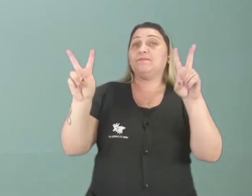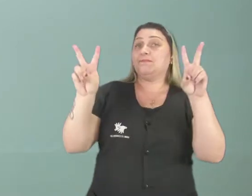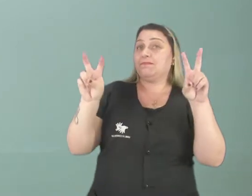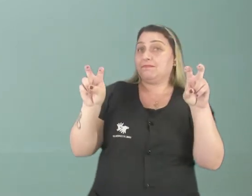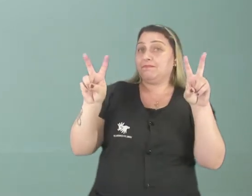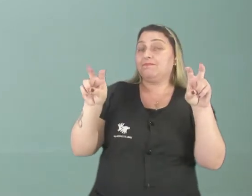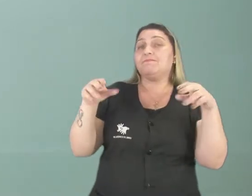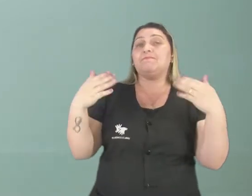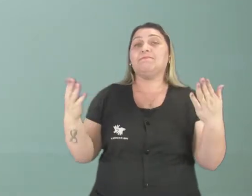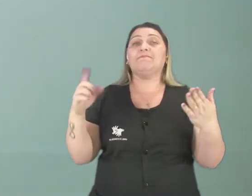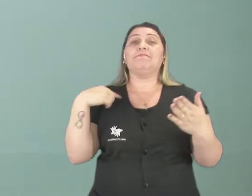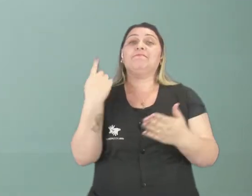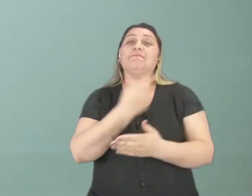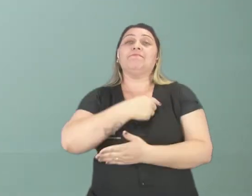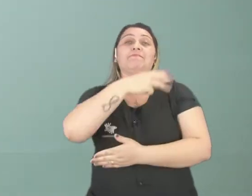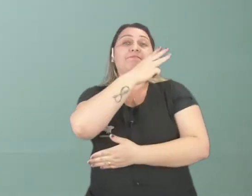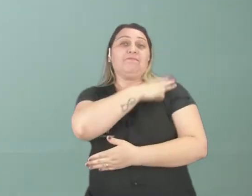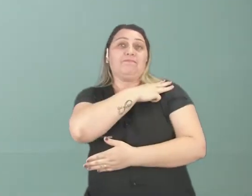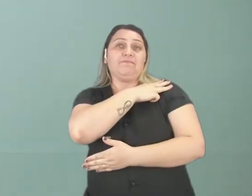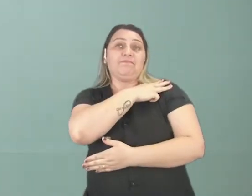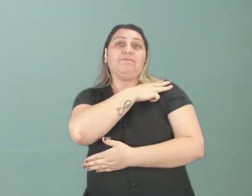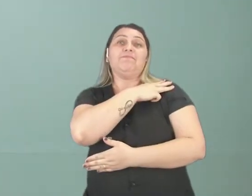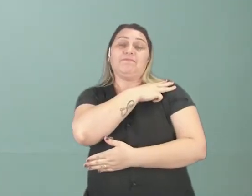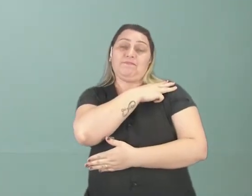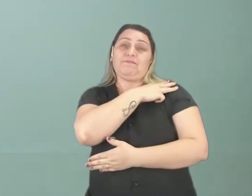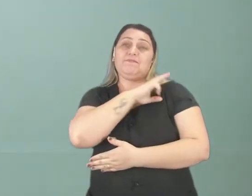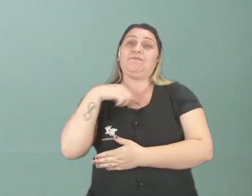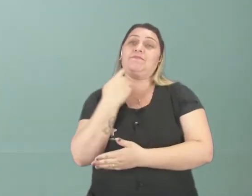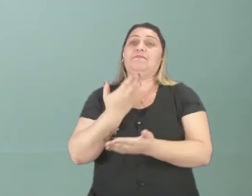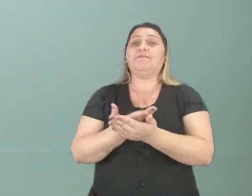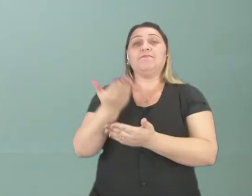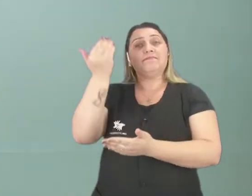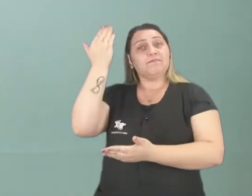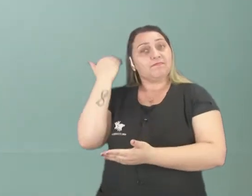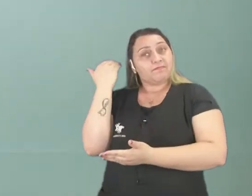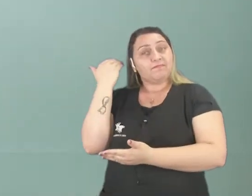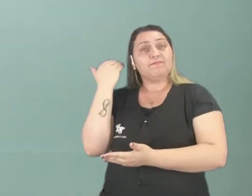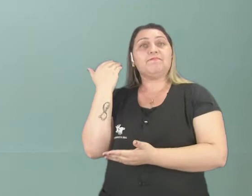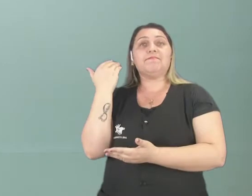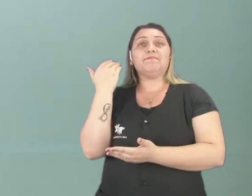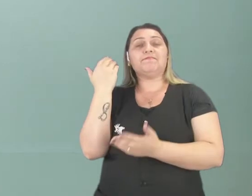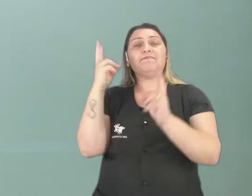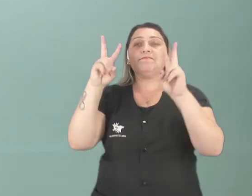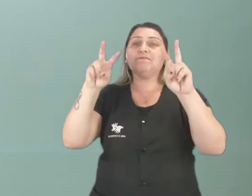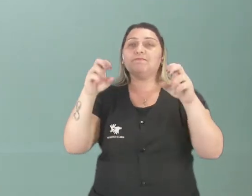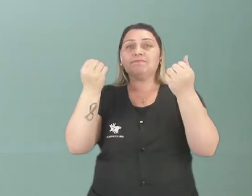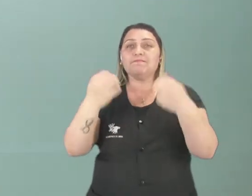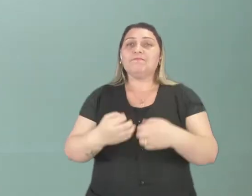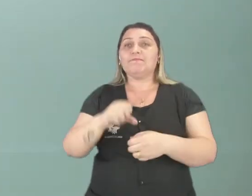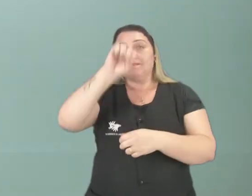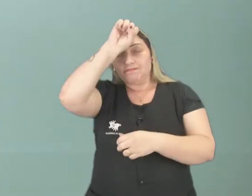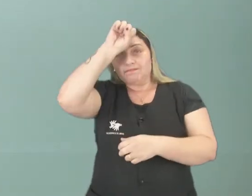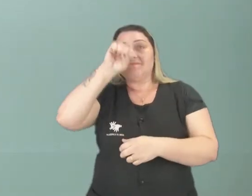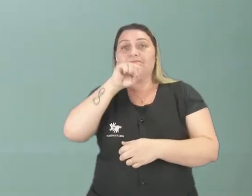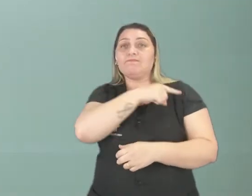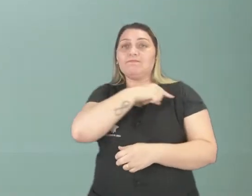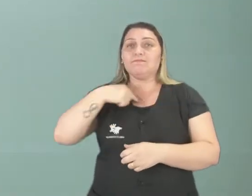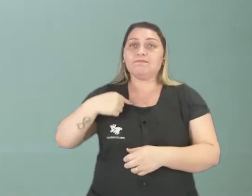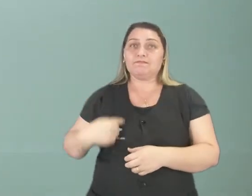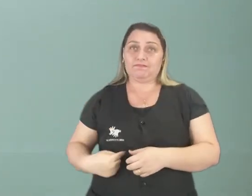esses assuntos da nossa terceira série. Na nossa aula passada, nós discutimos aí sobre o socialismo chinês,